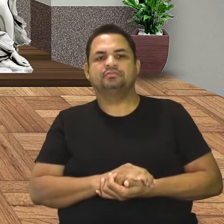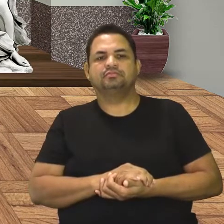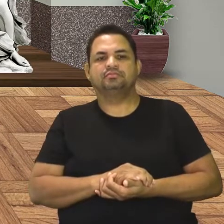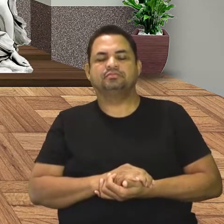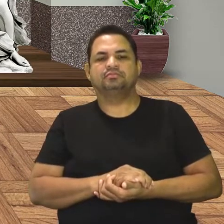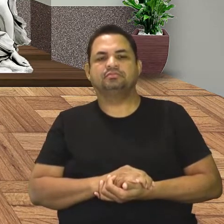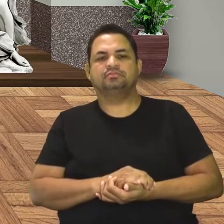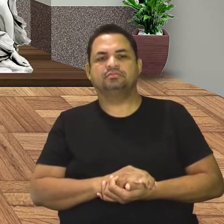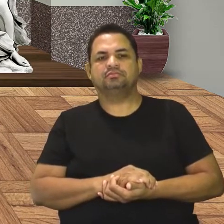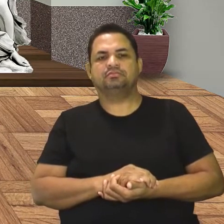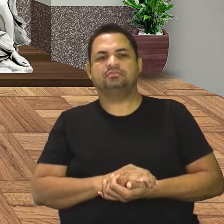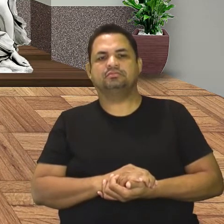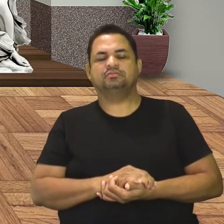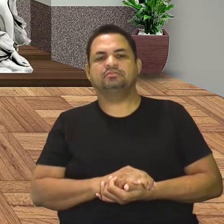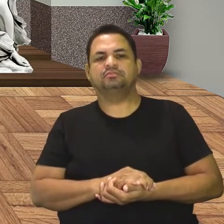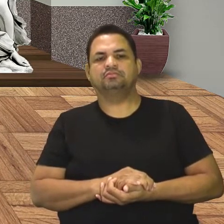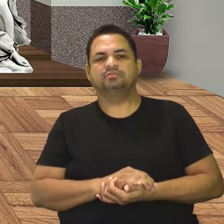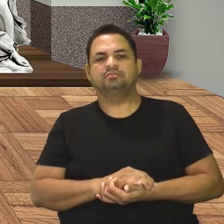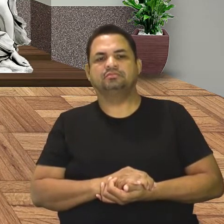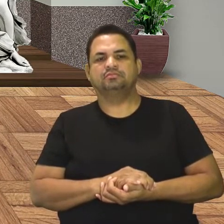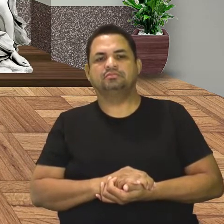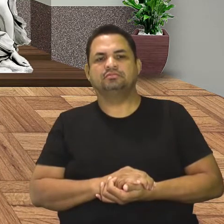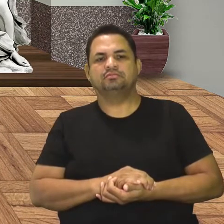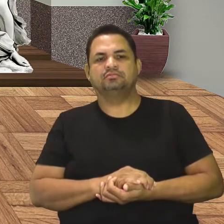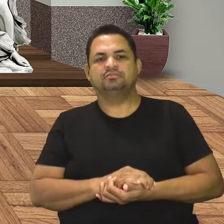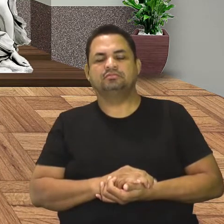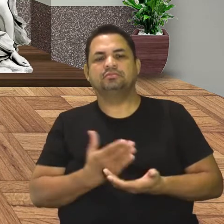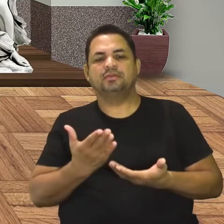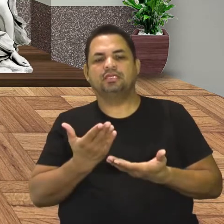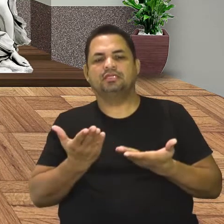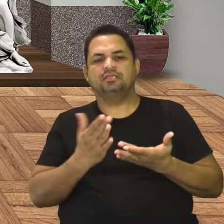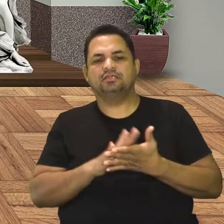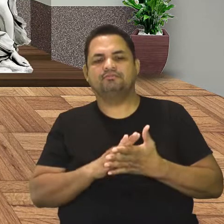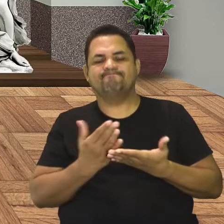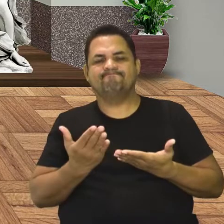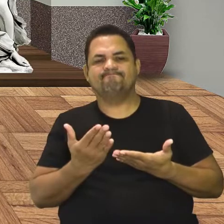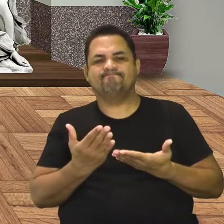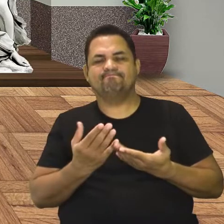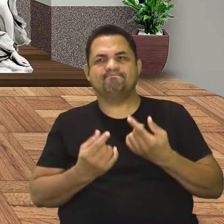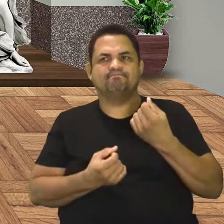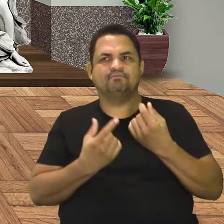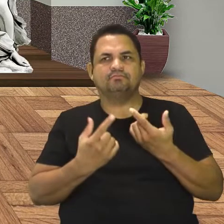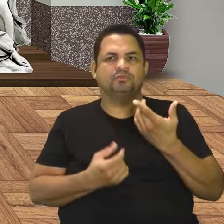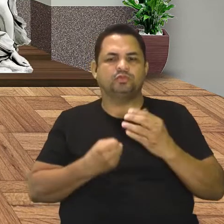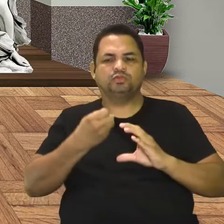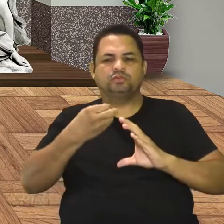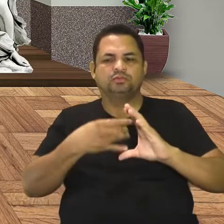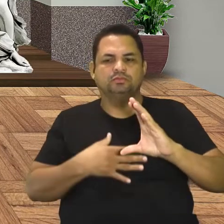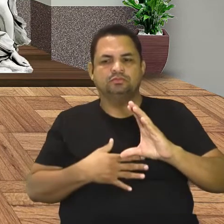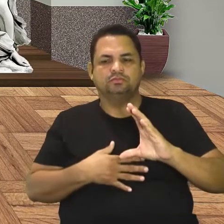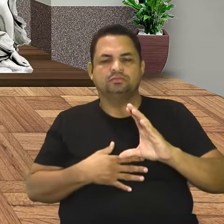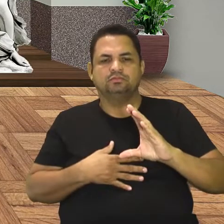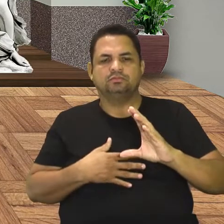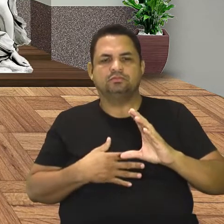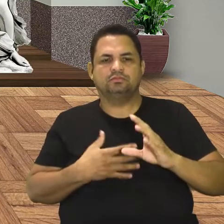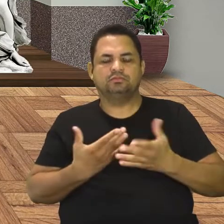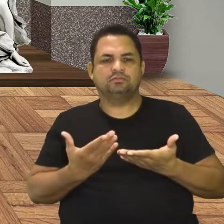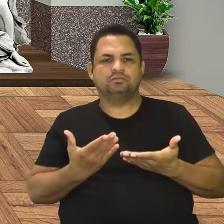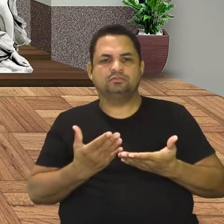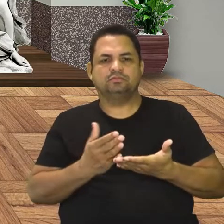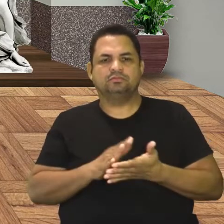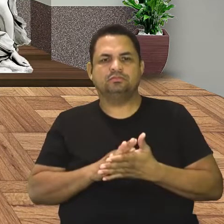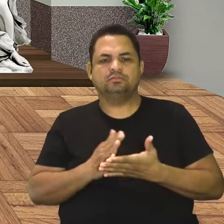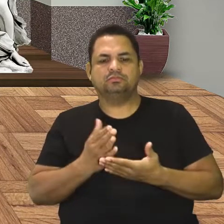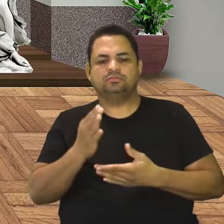E ele trouxe algumas características que